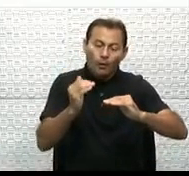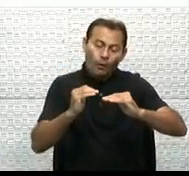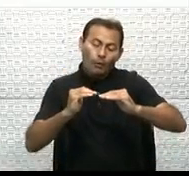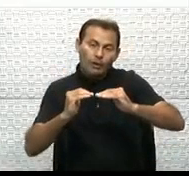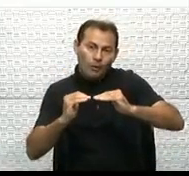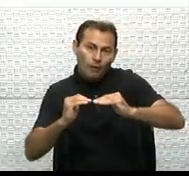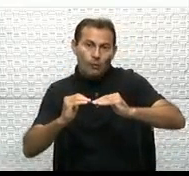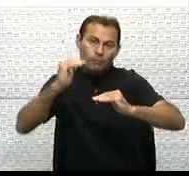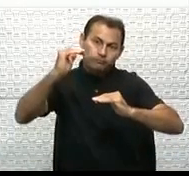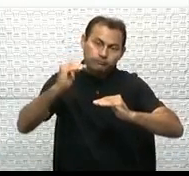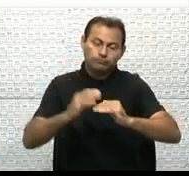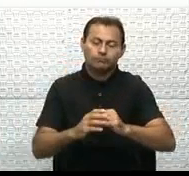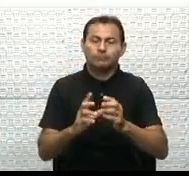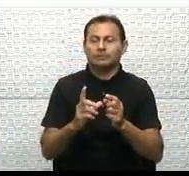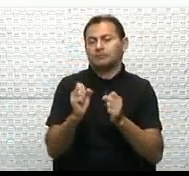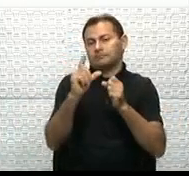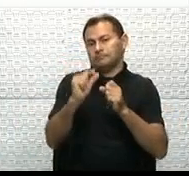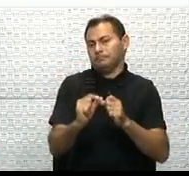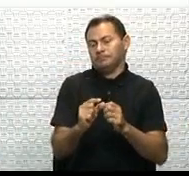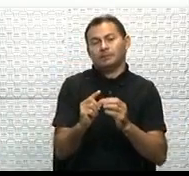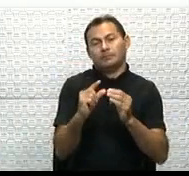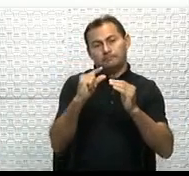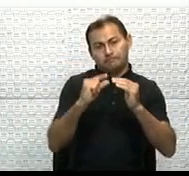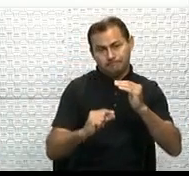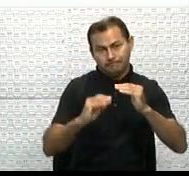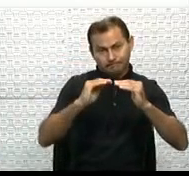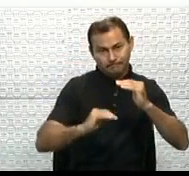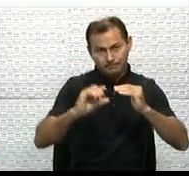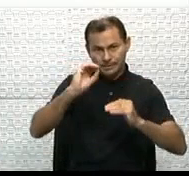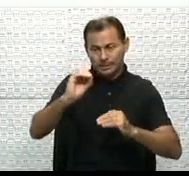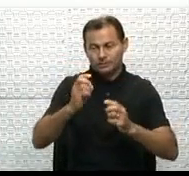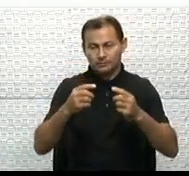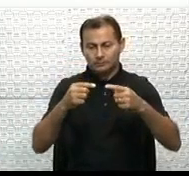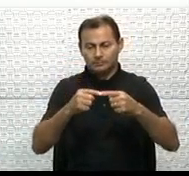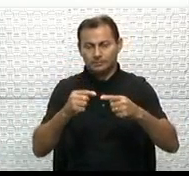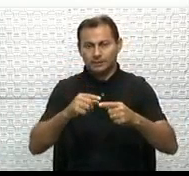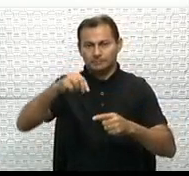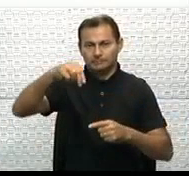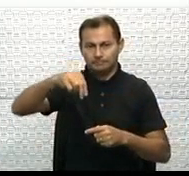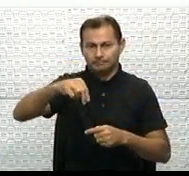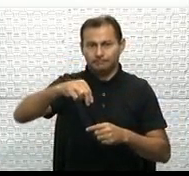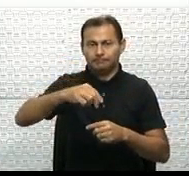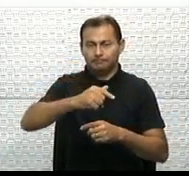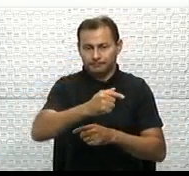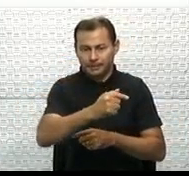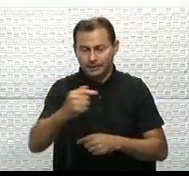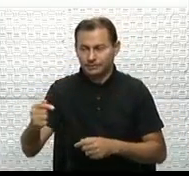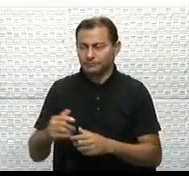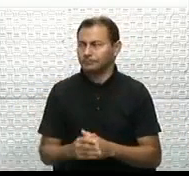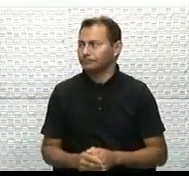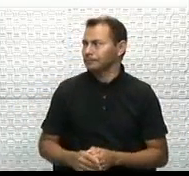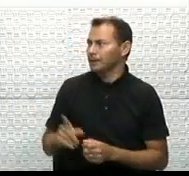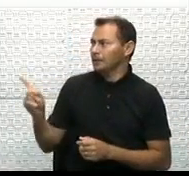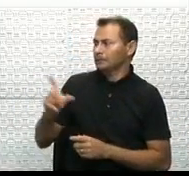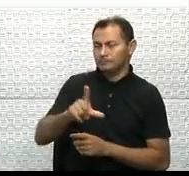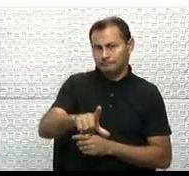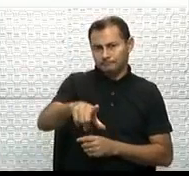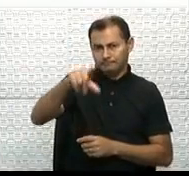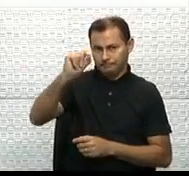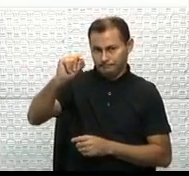alternativa tem que ser diferente, ou seja, menor que zero. E aí isso significa correlação negativa significante. Então, essa é uma